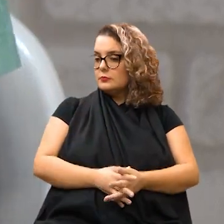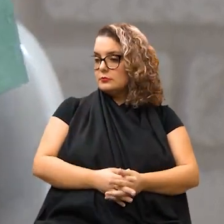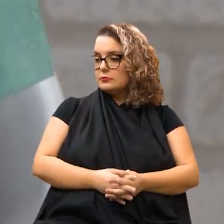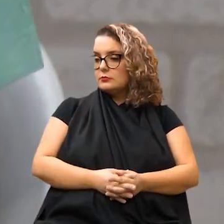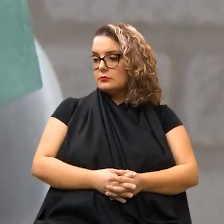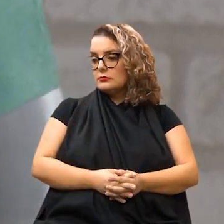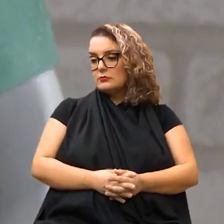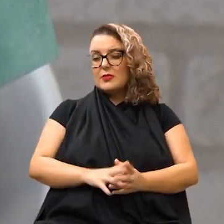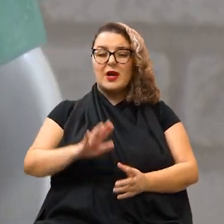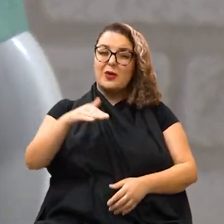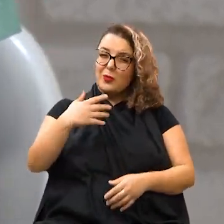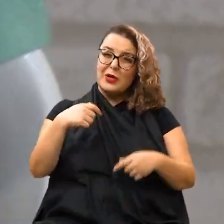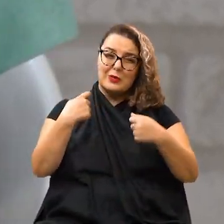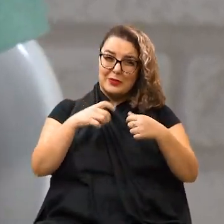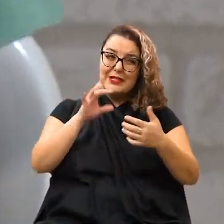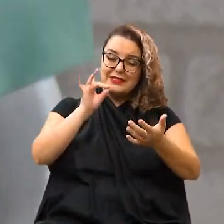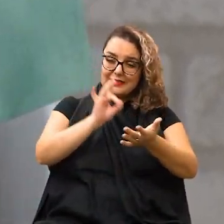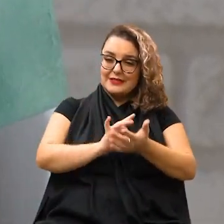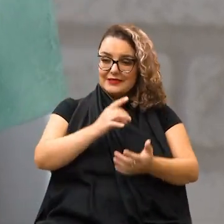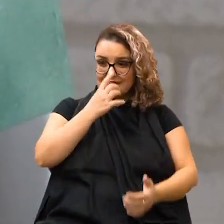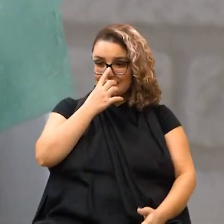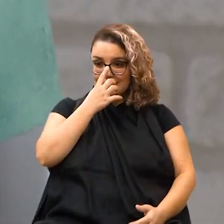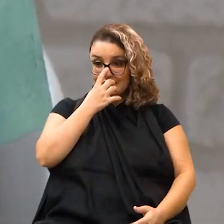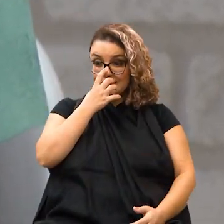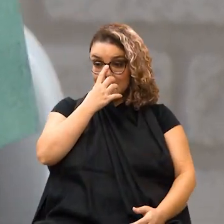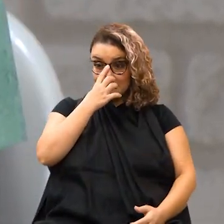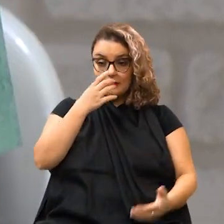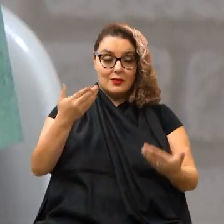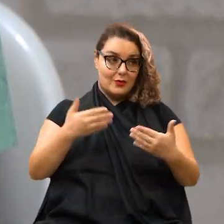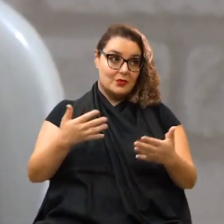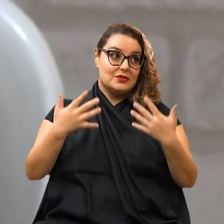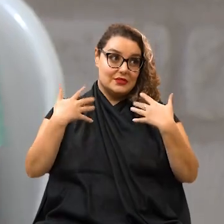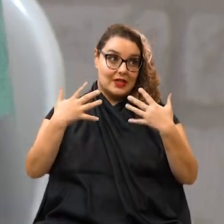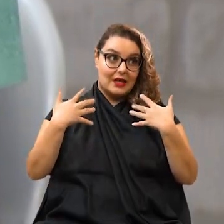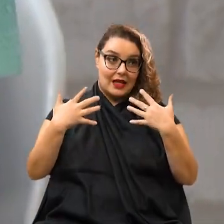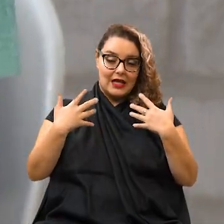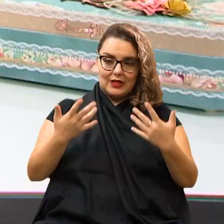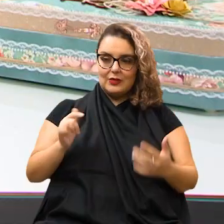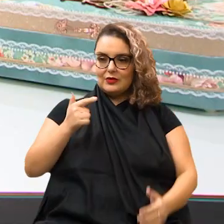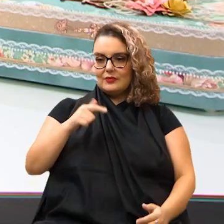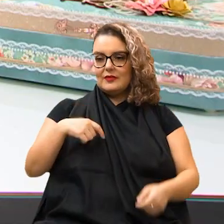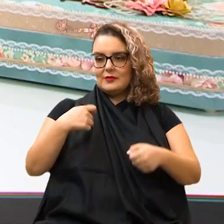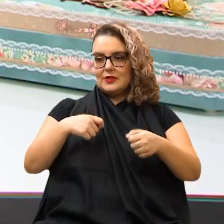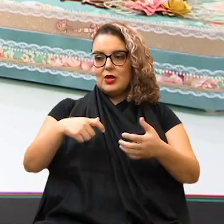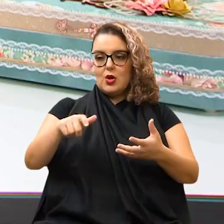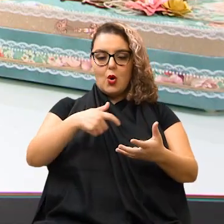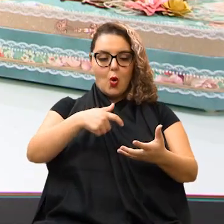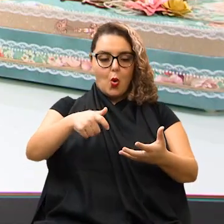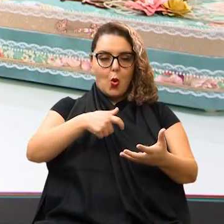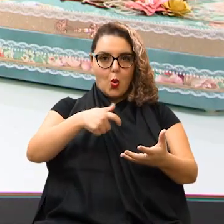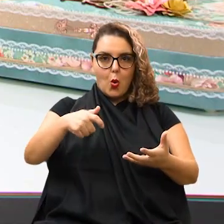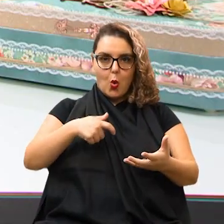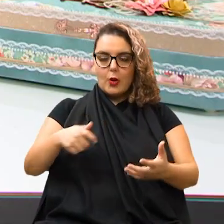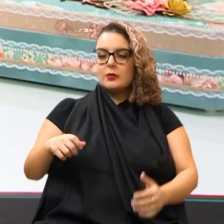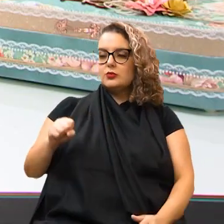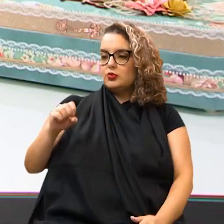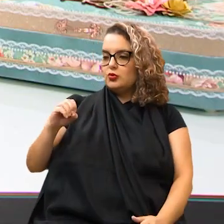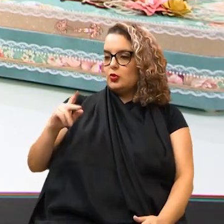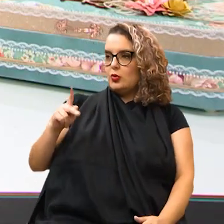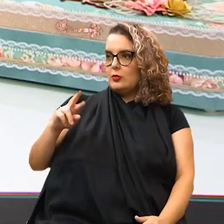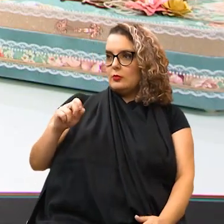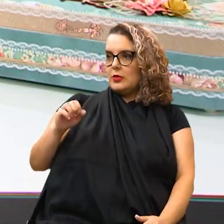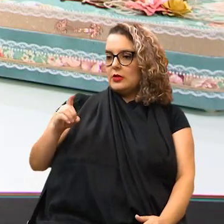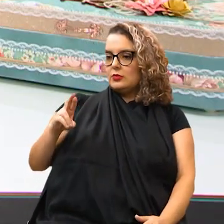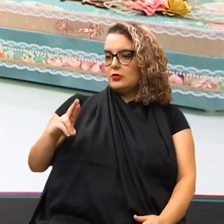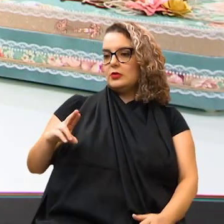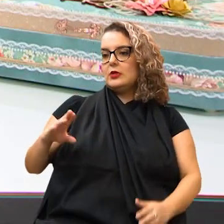temperatura. Mas é quando precisa mesmo. É que hoje tá bem quente, a gente não vai ter necessidade de um soprador. O soprador, ele é um